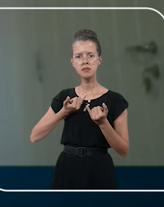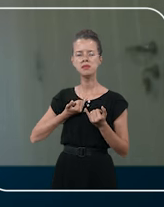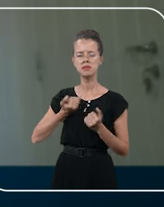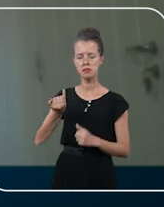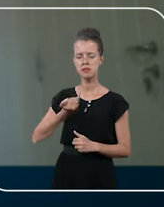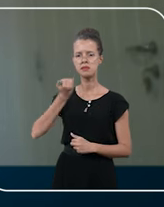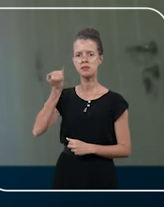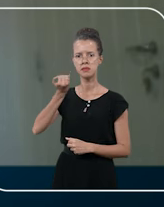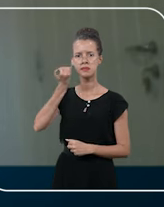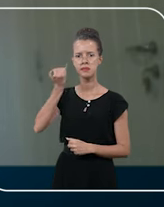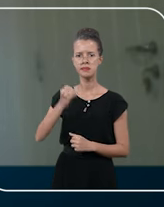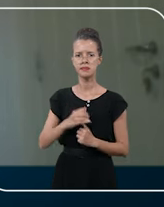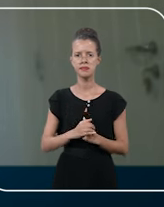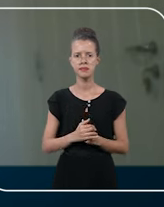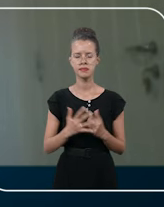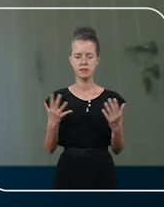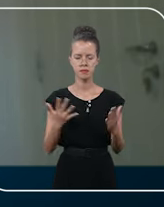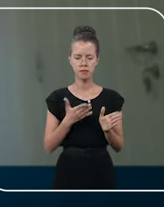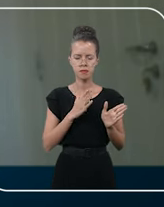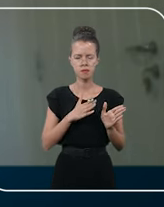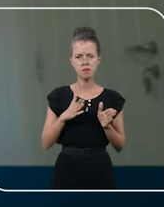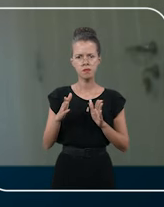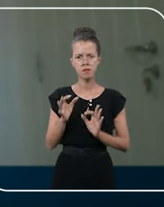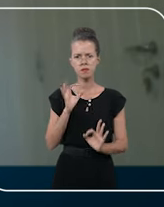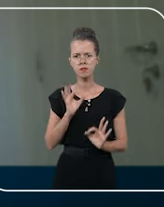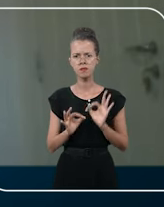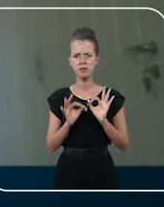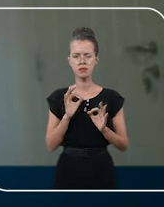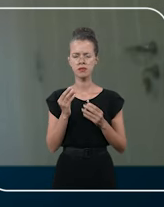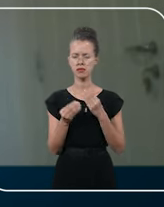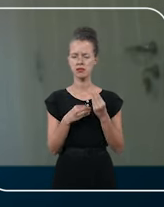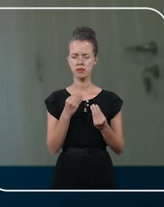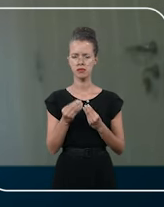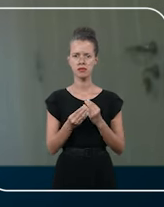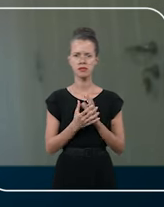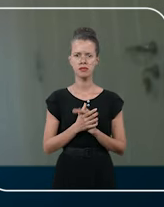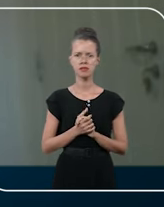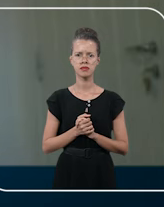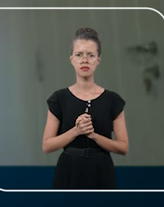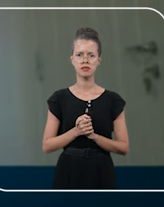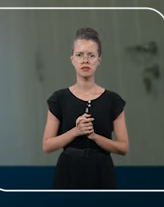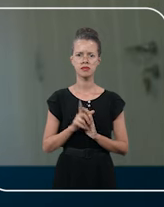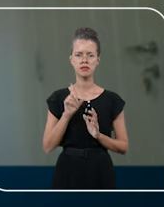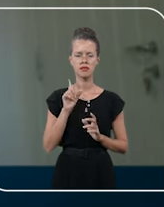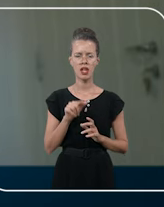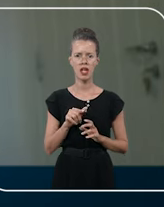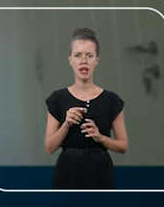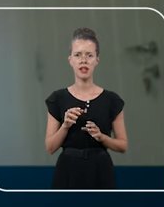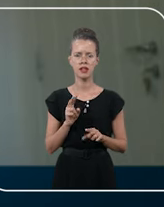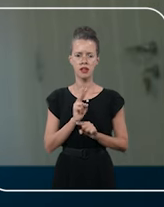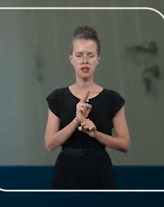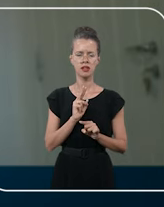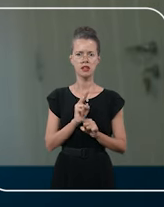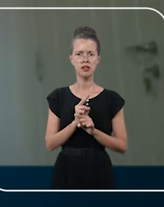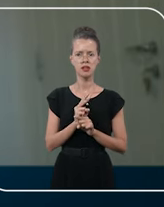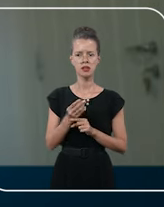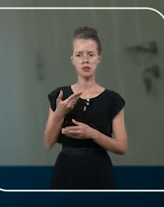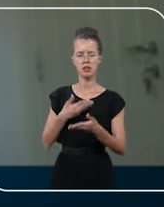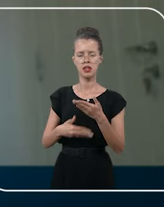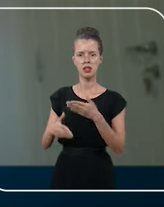nosso ordenamento jurídico, ele preserva muito a relação médico-paciente conforme o que a gente chama